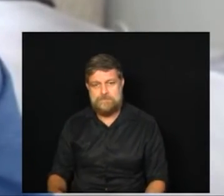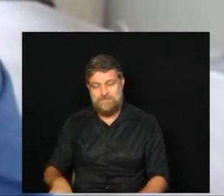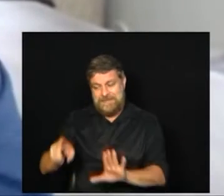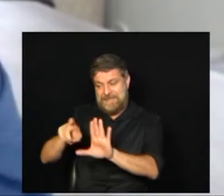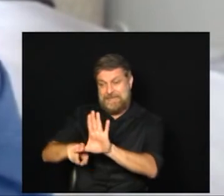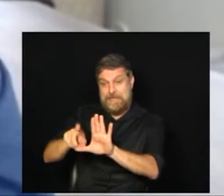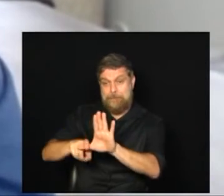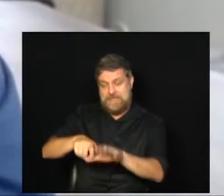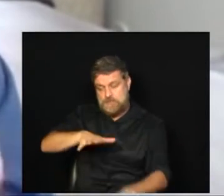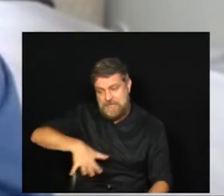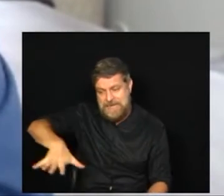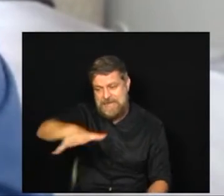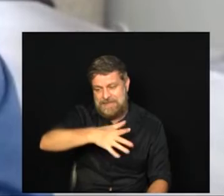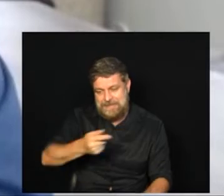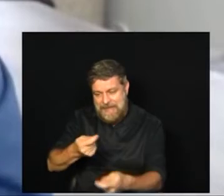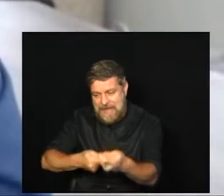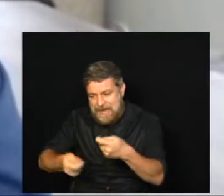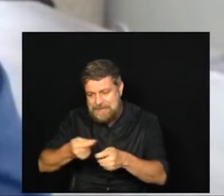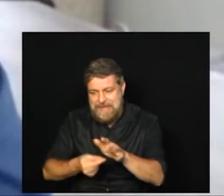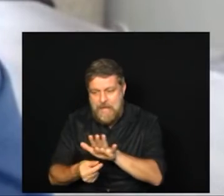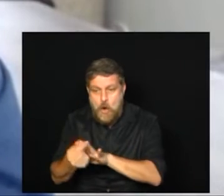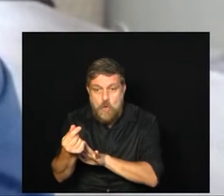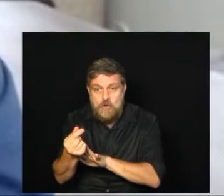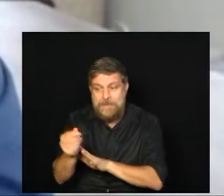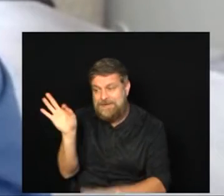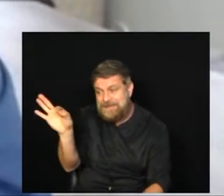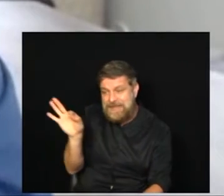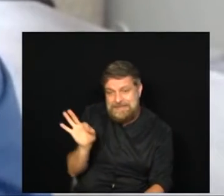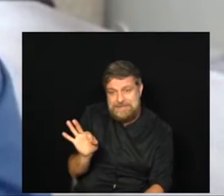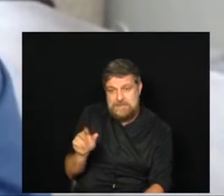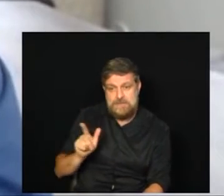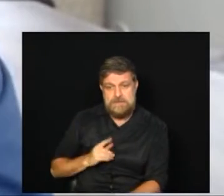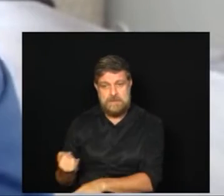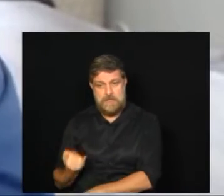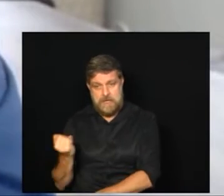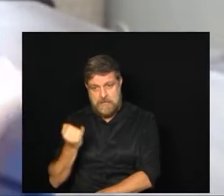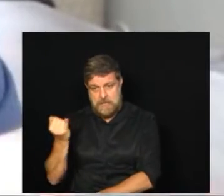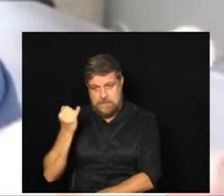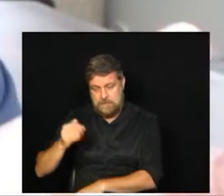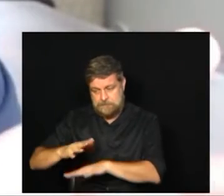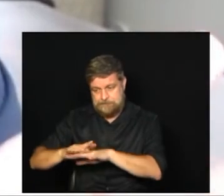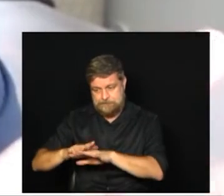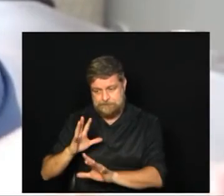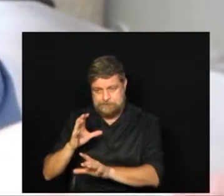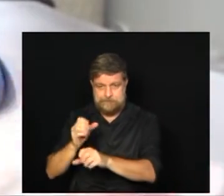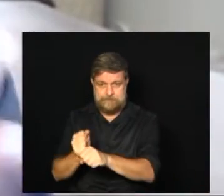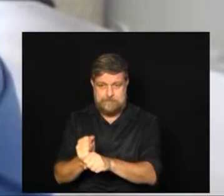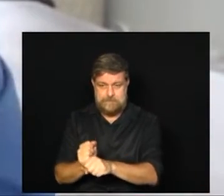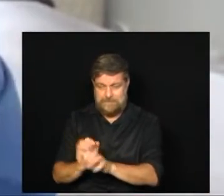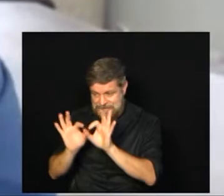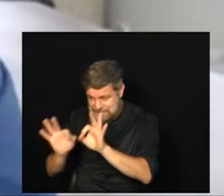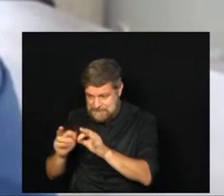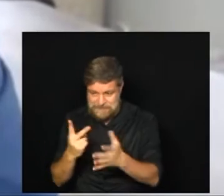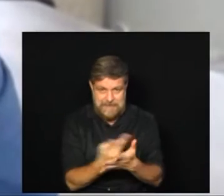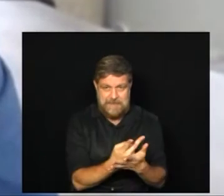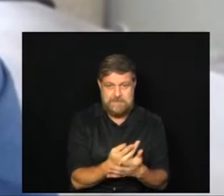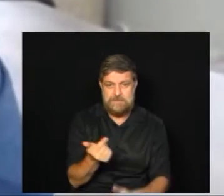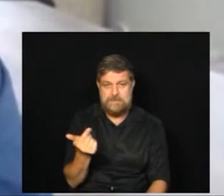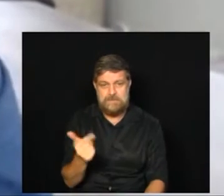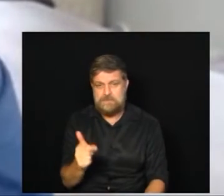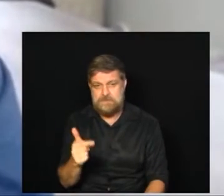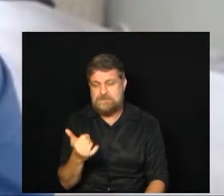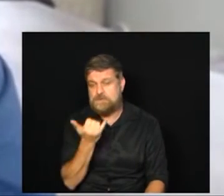Um apartamento aqui no Rio de Janeiro, cara, hoje em dia o Rio de Janeiro é um lugar caro de se morar, custa alguns milhões, né? De repente, da cidade onde as